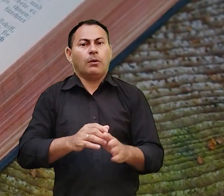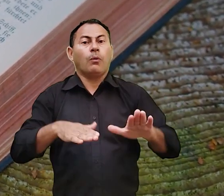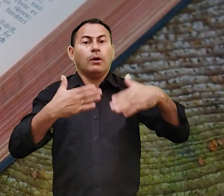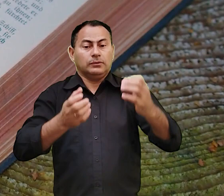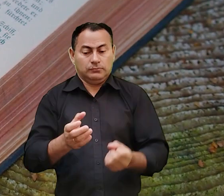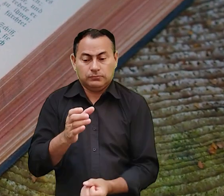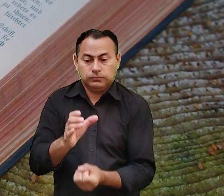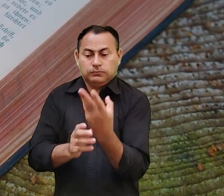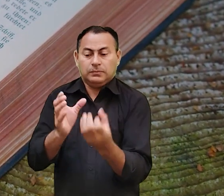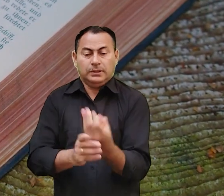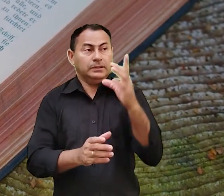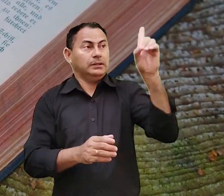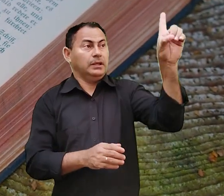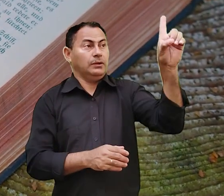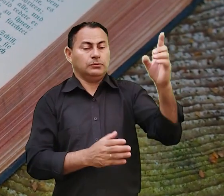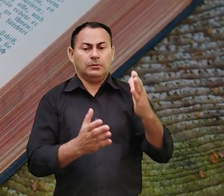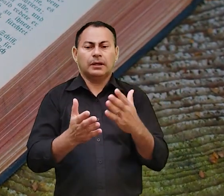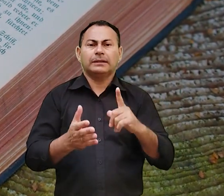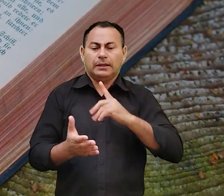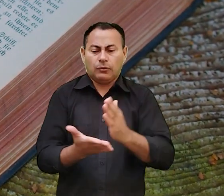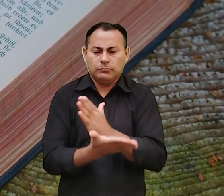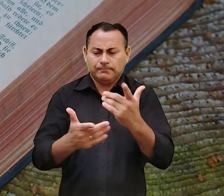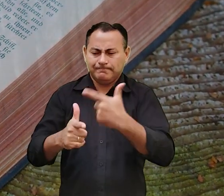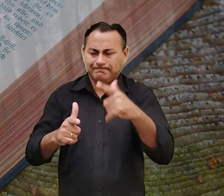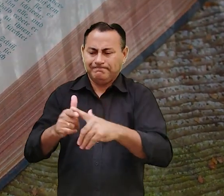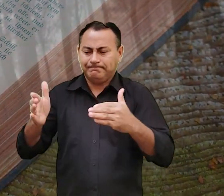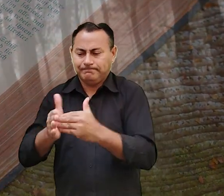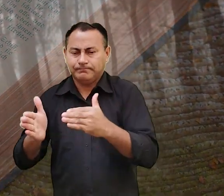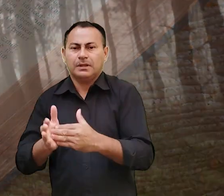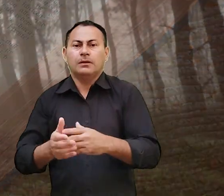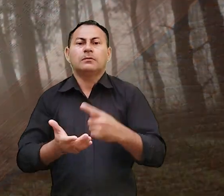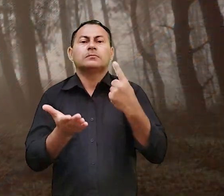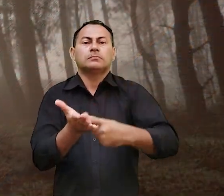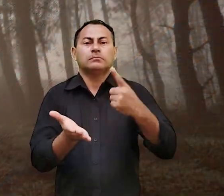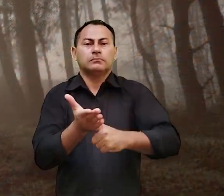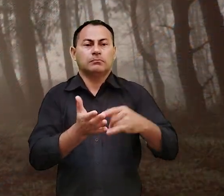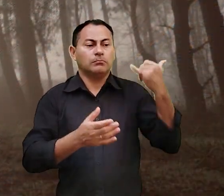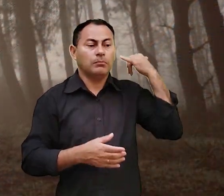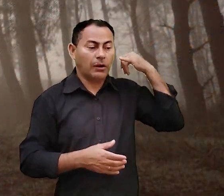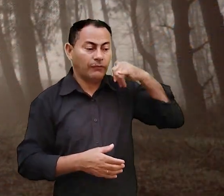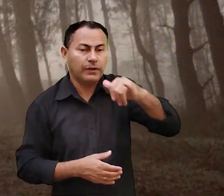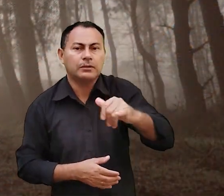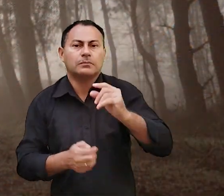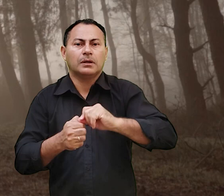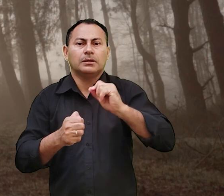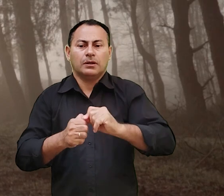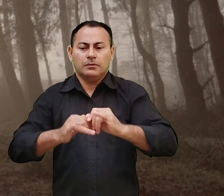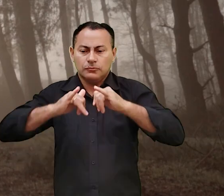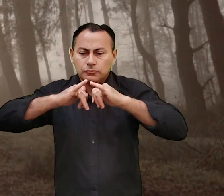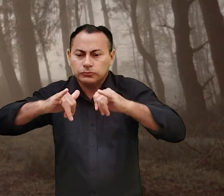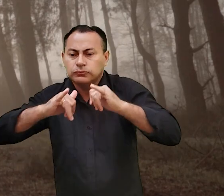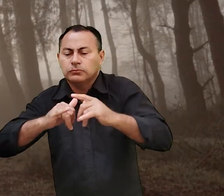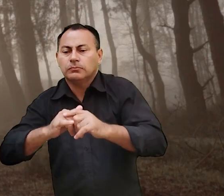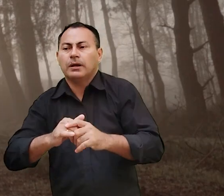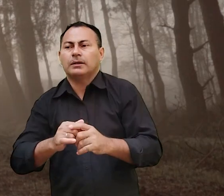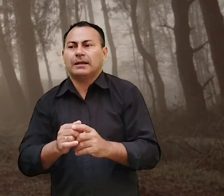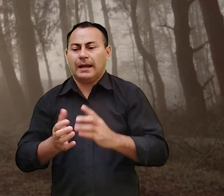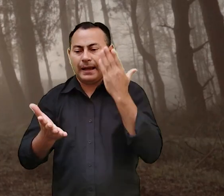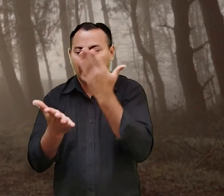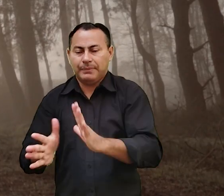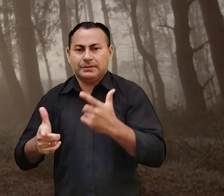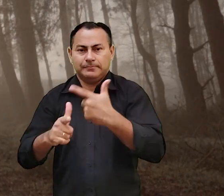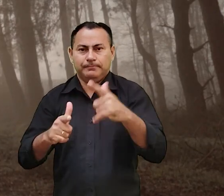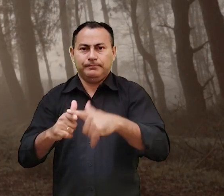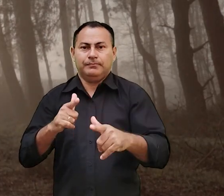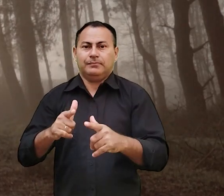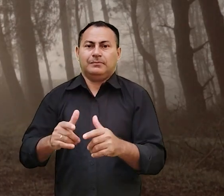de Deus se deparava com algum obstáculo, a função do profeta era anunciar o problema que estava sendo obstáculo para a obra de Deus